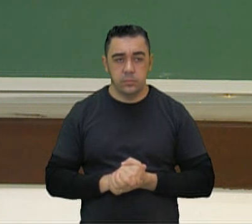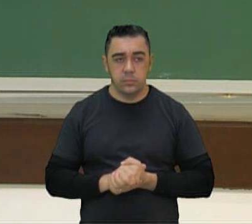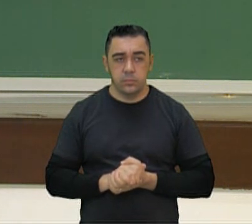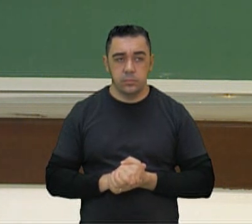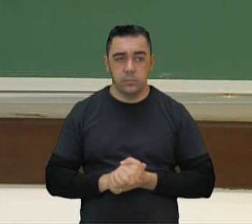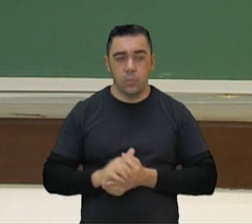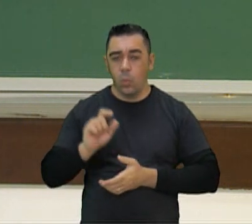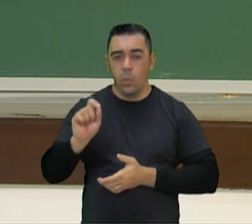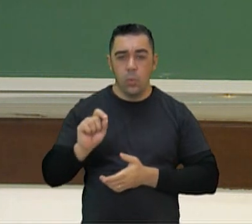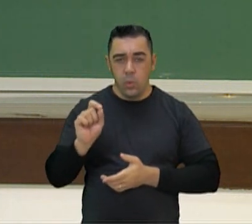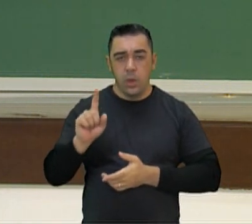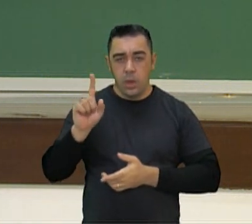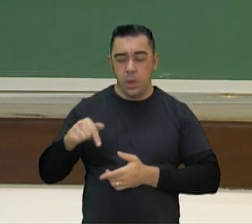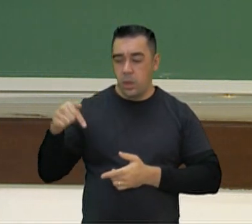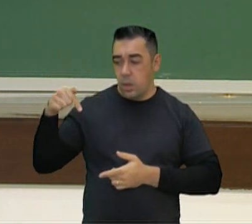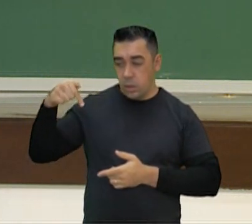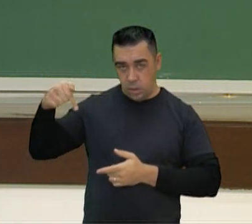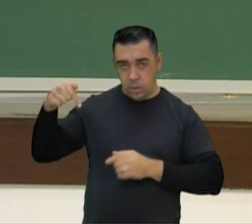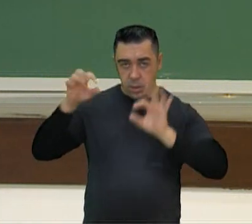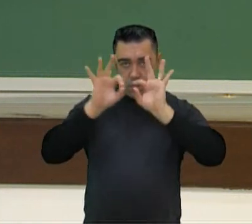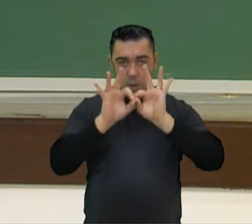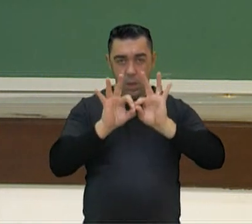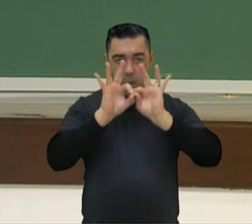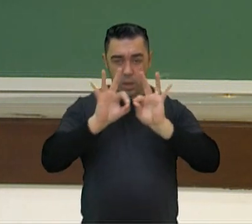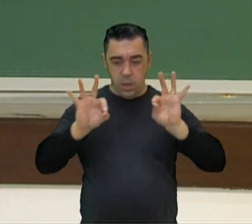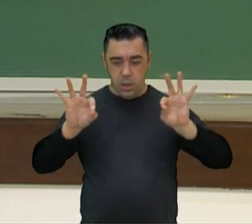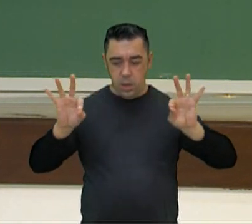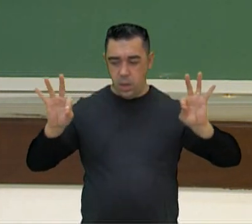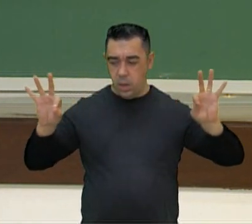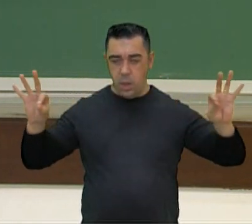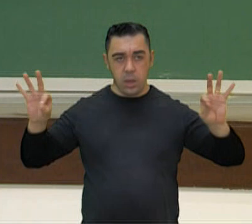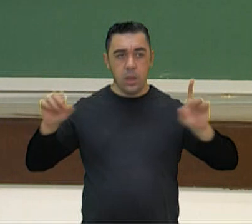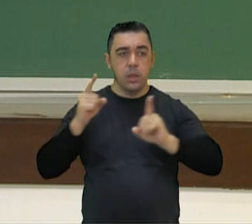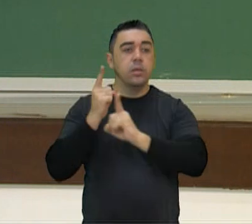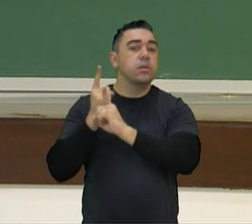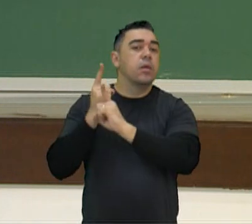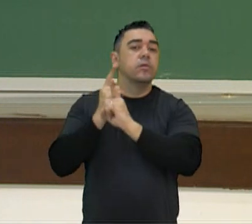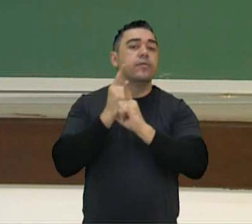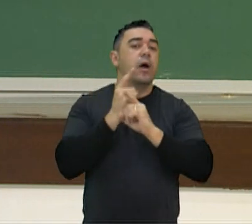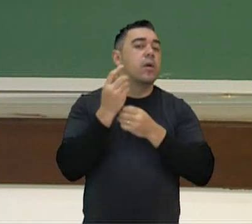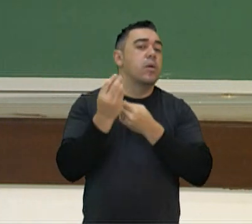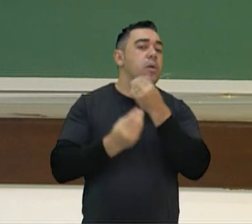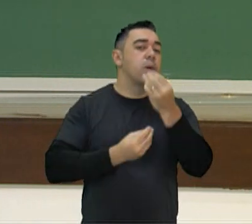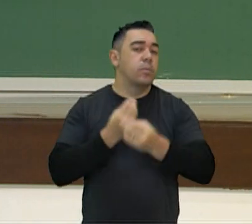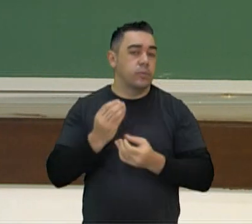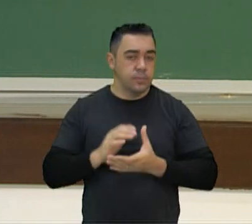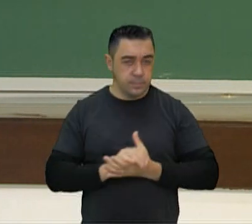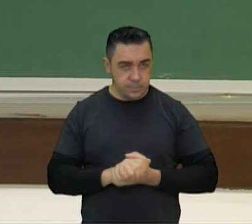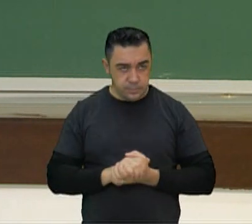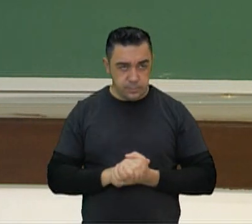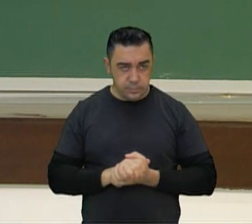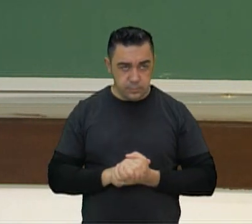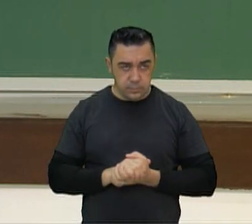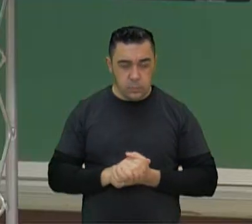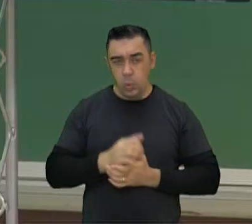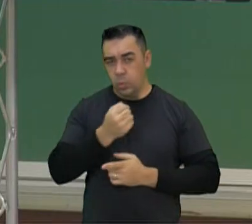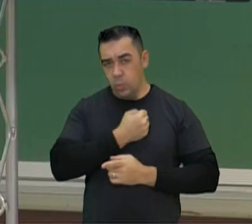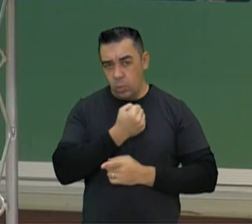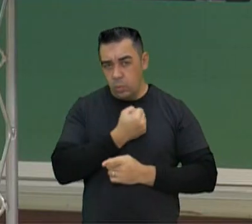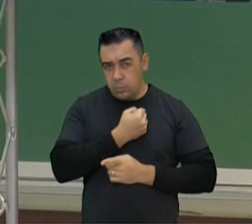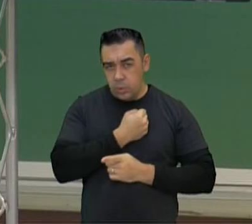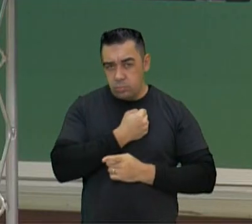Os racionais na reta numérica, a gente pode identificar da seguinte maneira. Os números